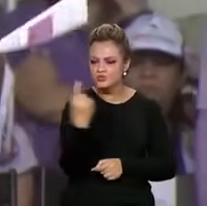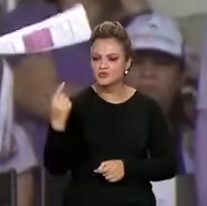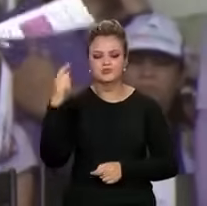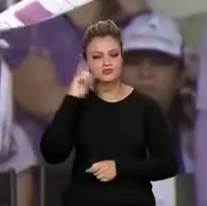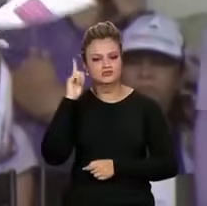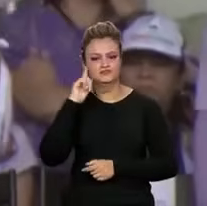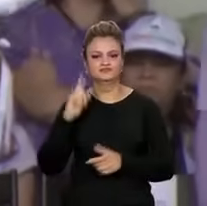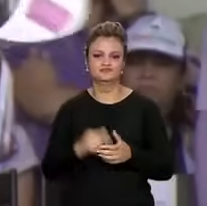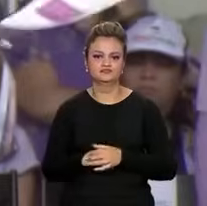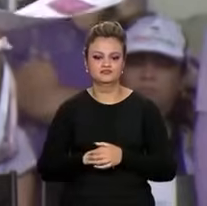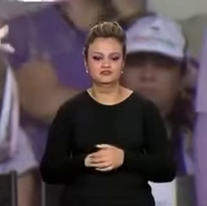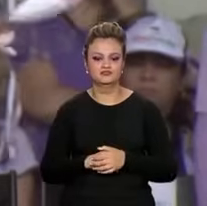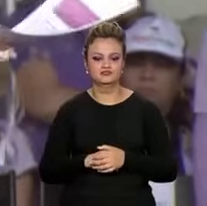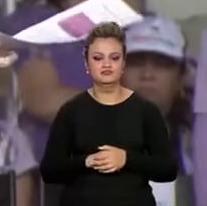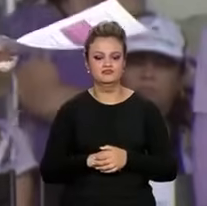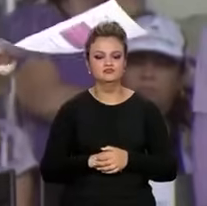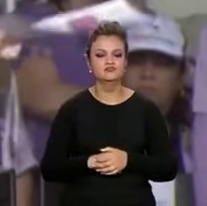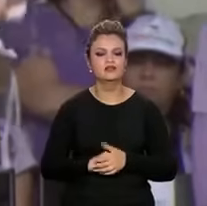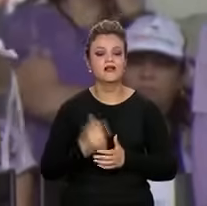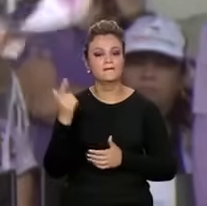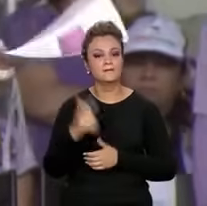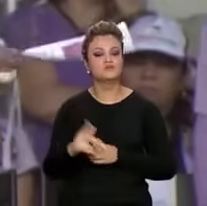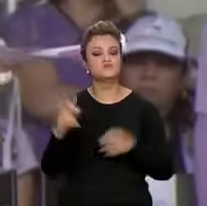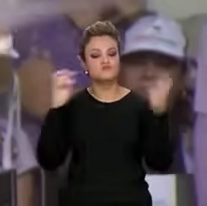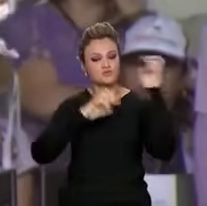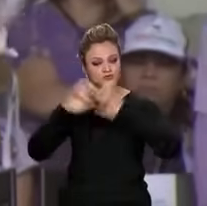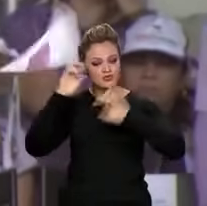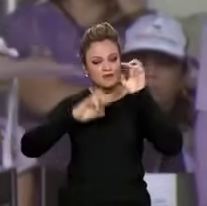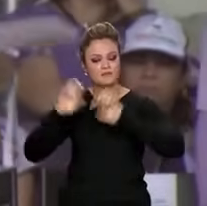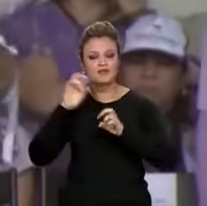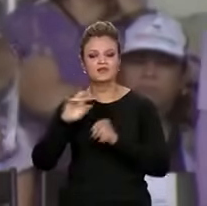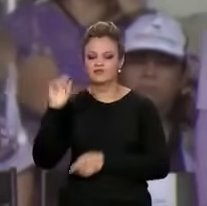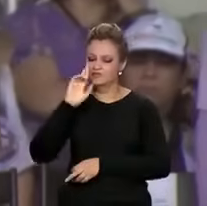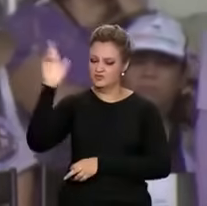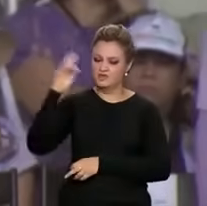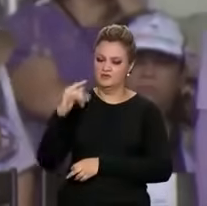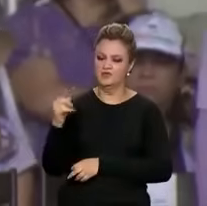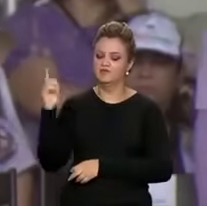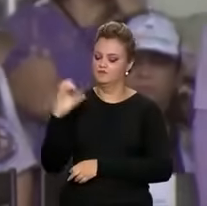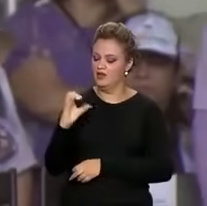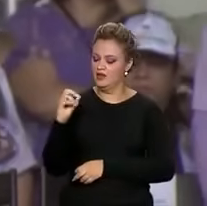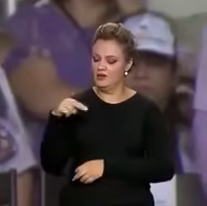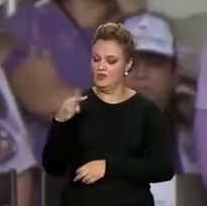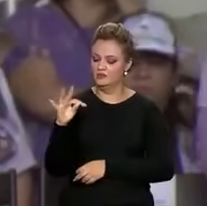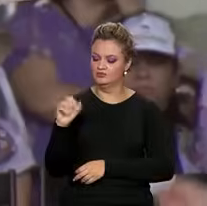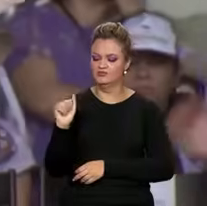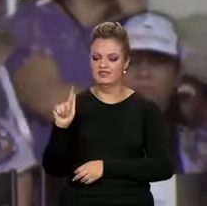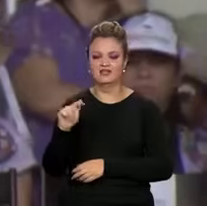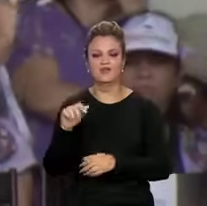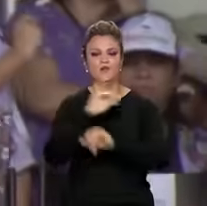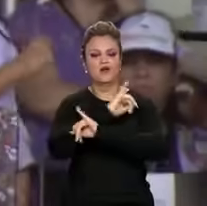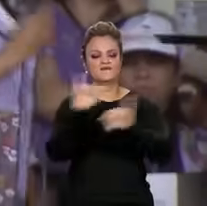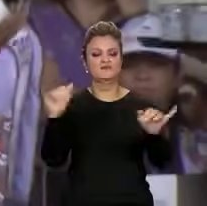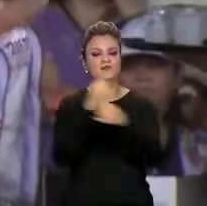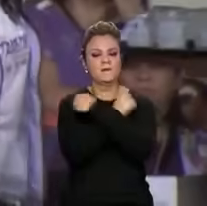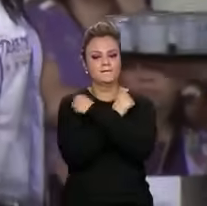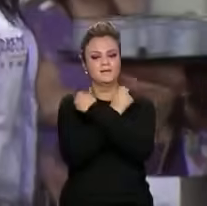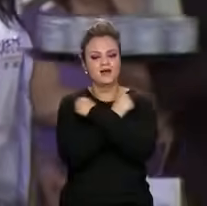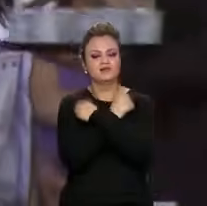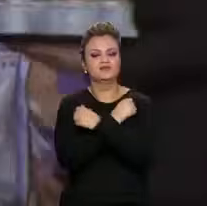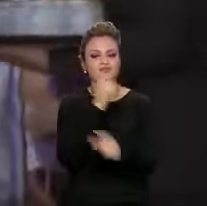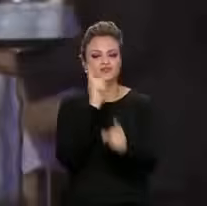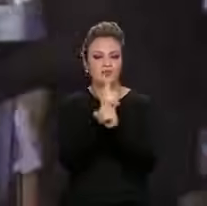e o monitoramento vai ser feito pelo fora pela Contagem um abraço a todos